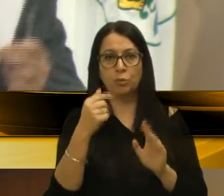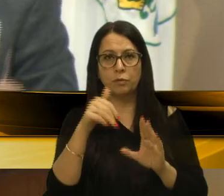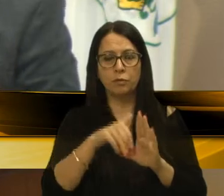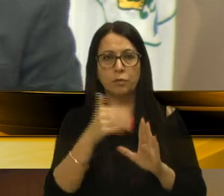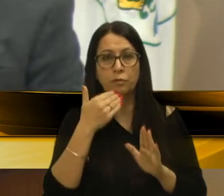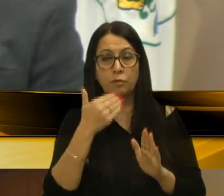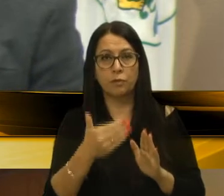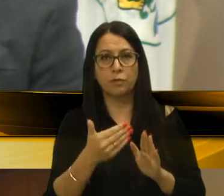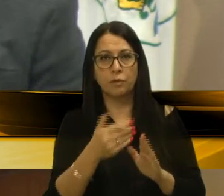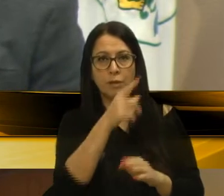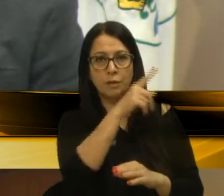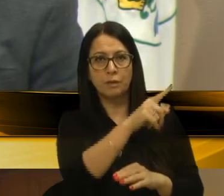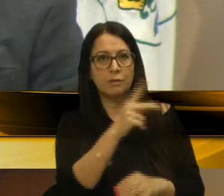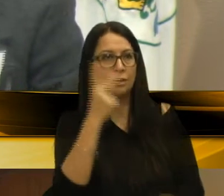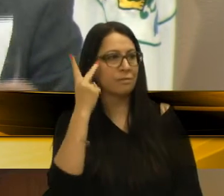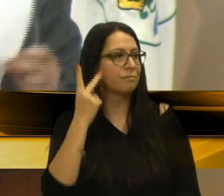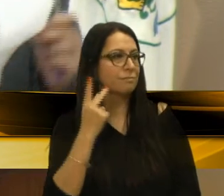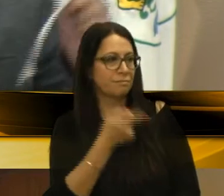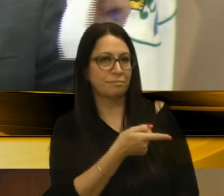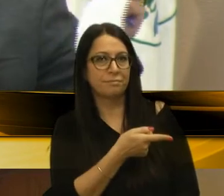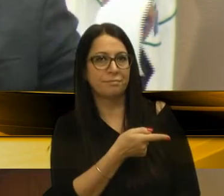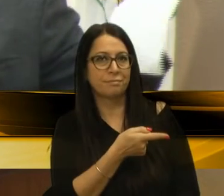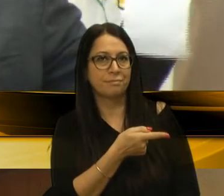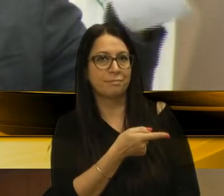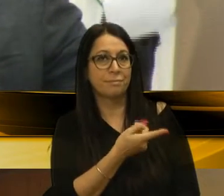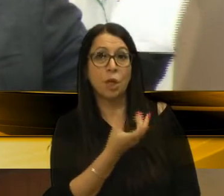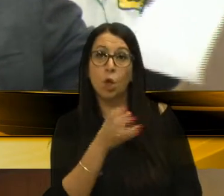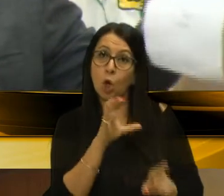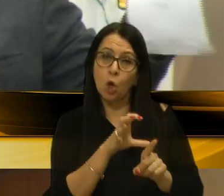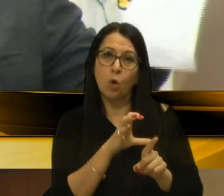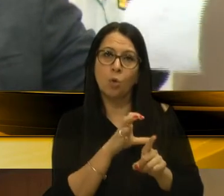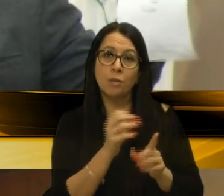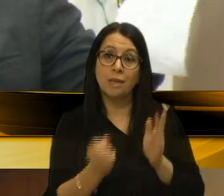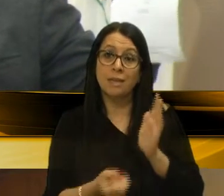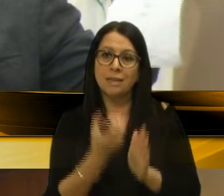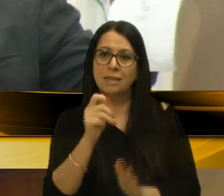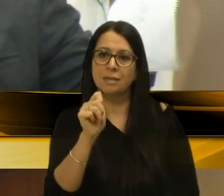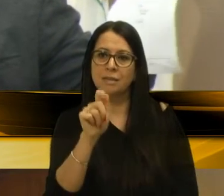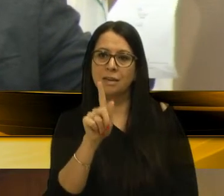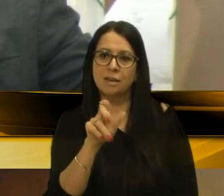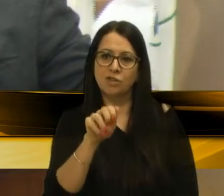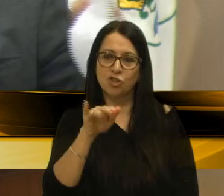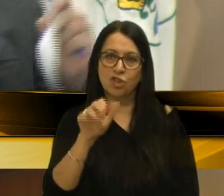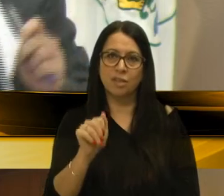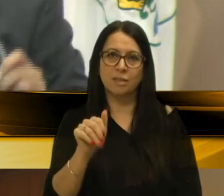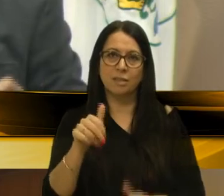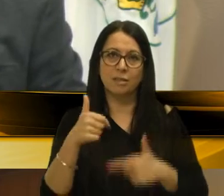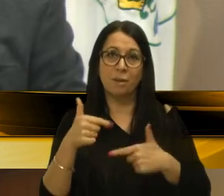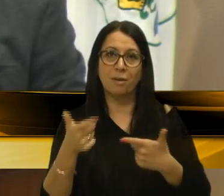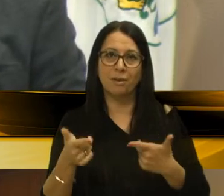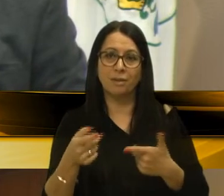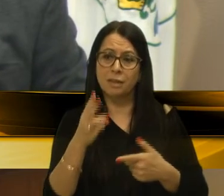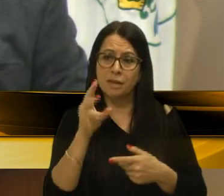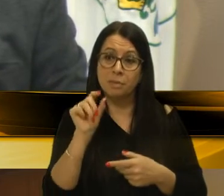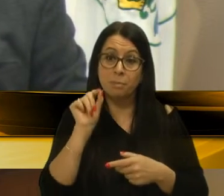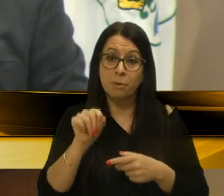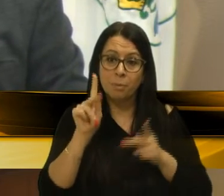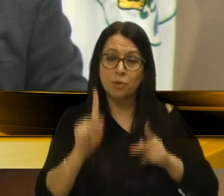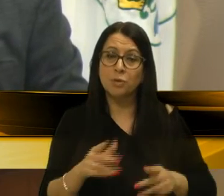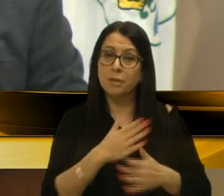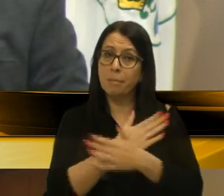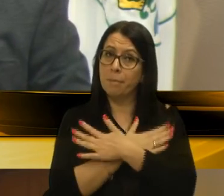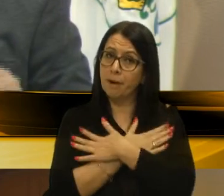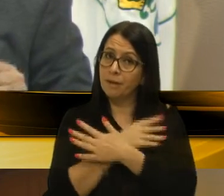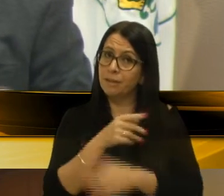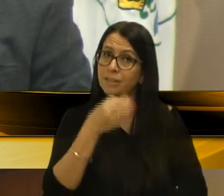do veto o vereador renato nunes contra a criação da agência municipal de empregos nós temos 30 mil desempregados em caxias do sul